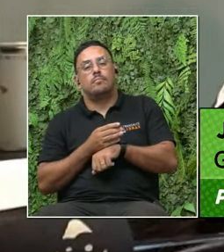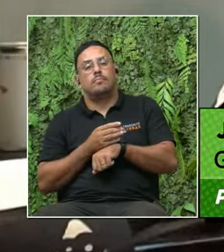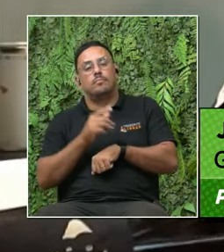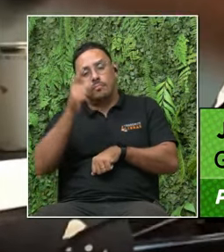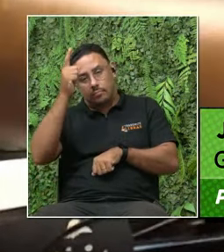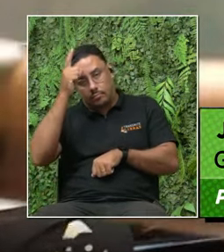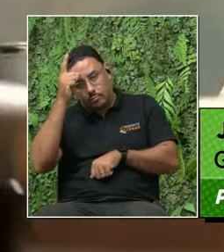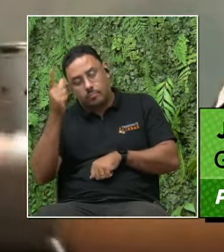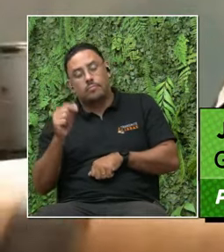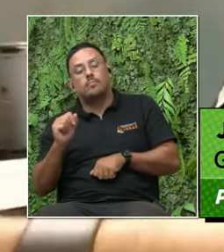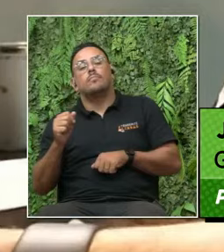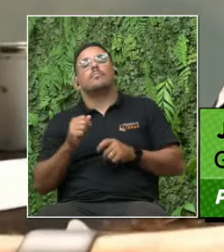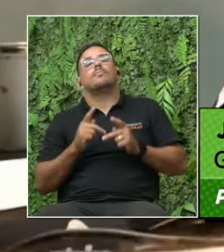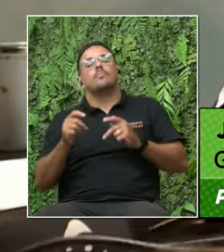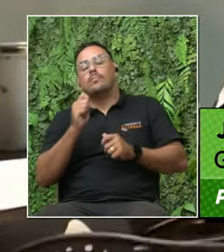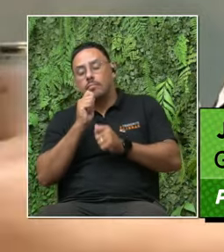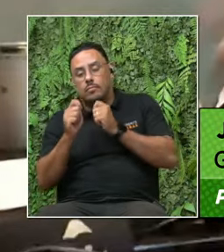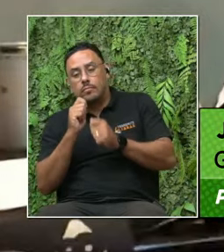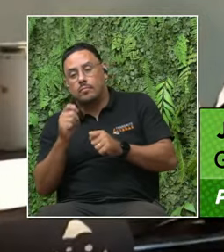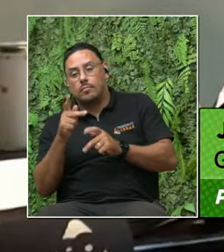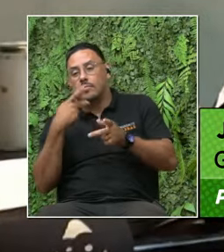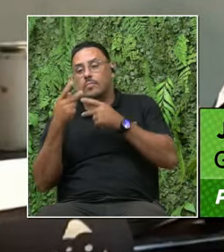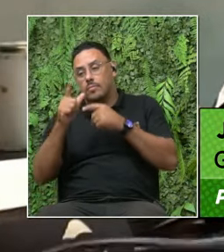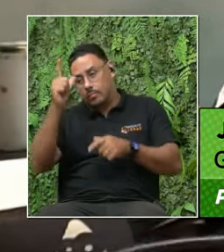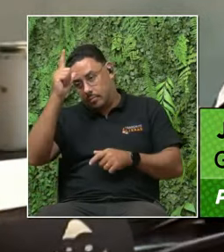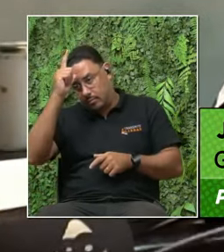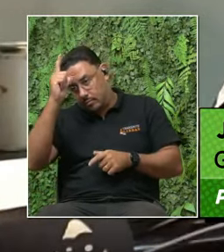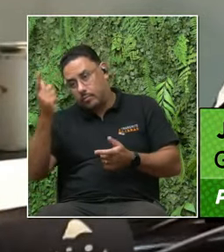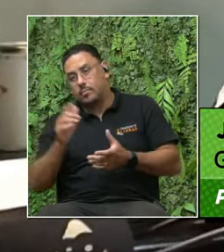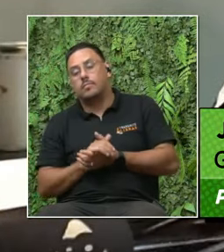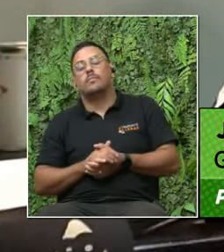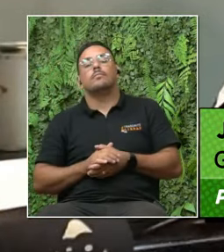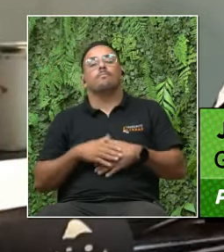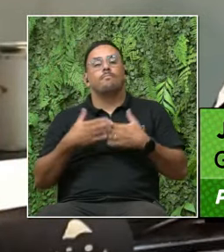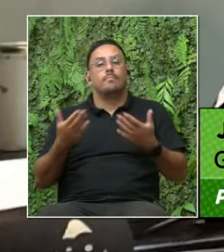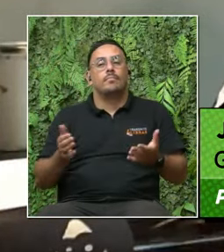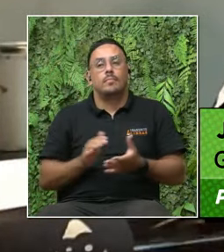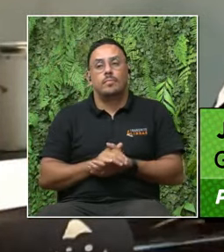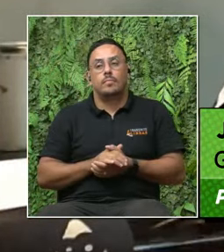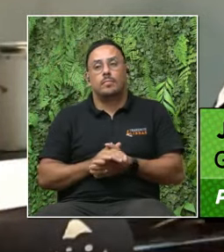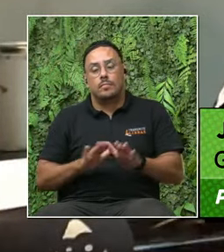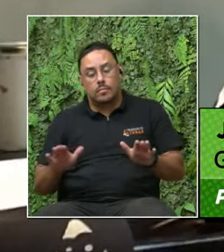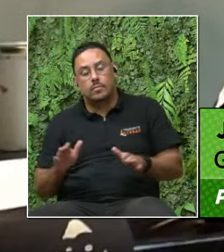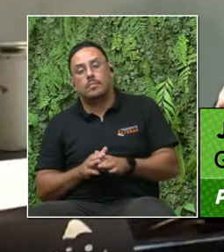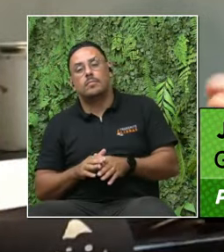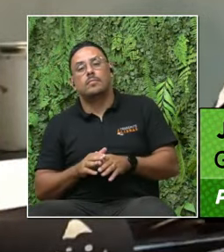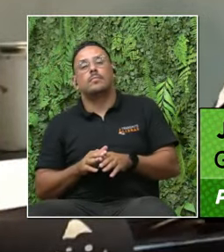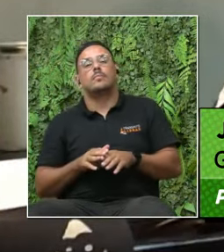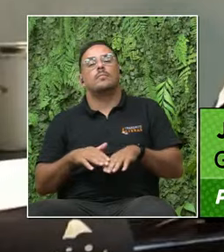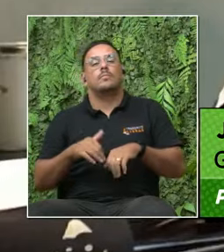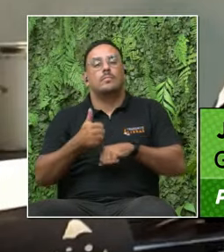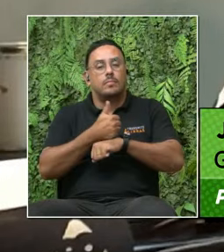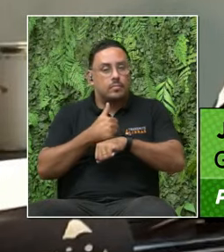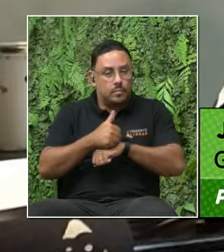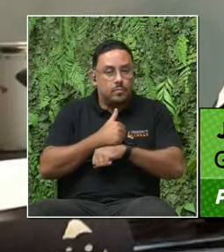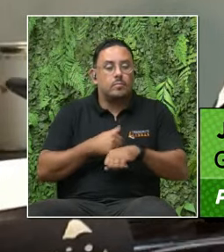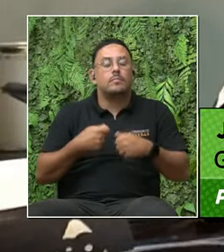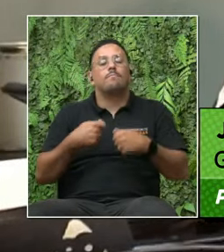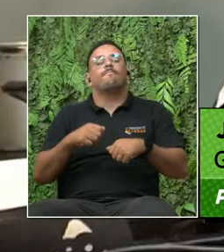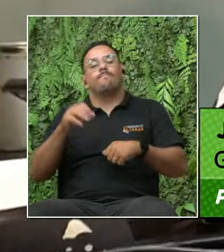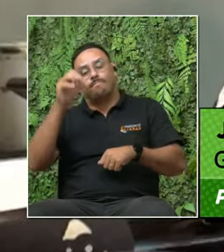chegou lá dando entrevista coletiva na apresentação falando alemão bom é isso é um profissional cara você tem que